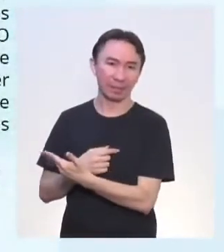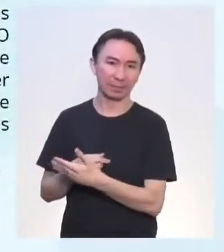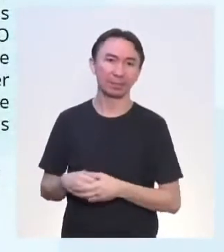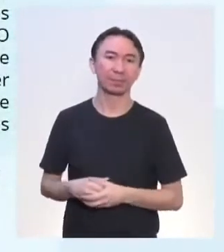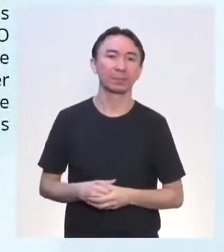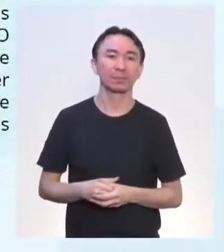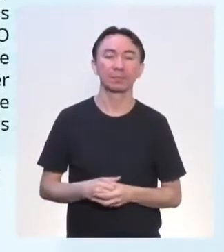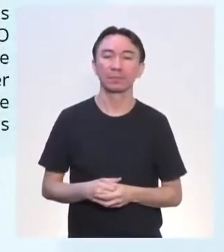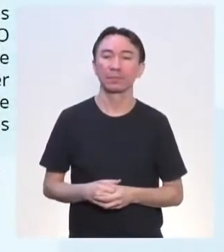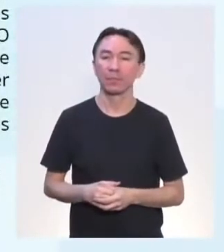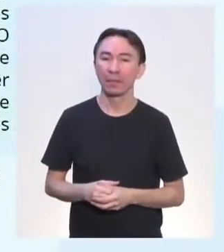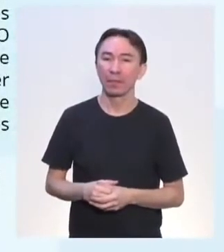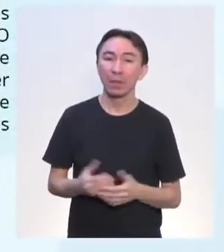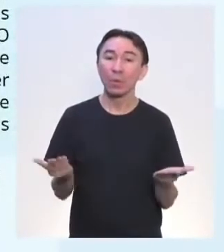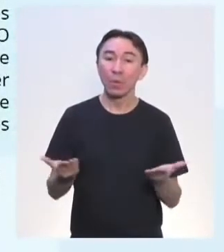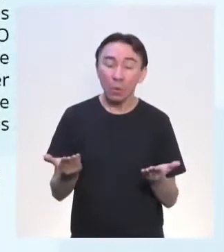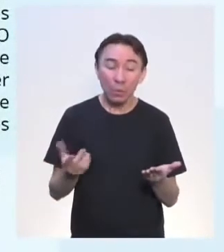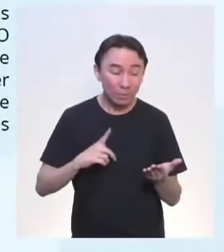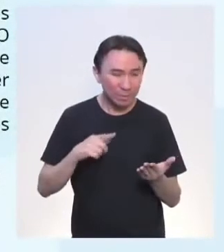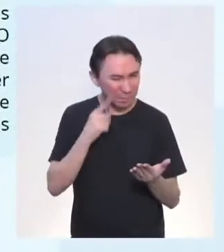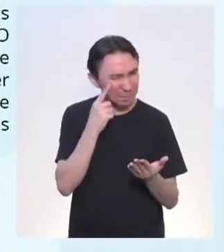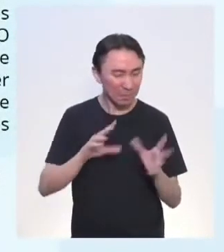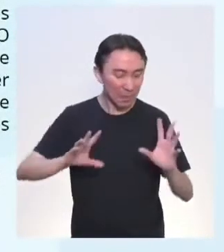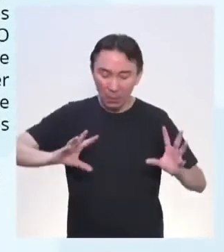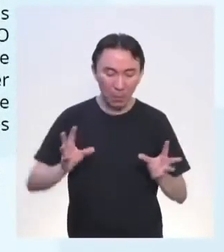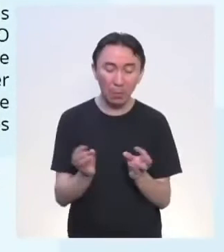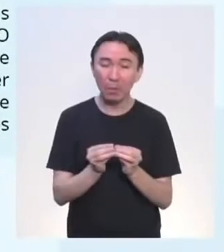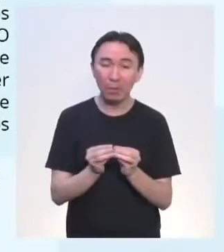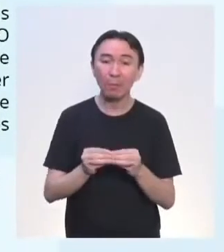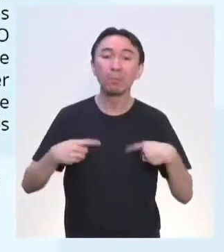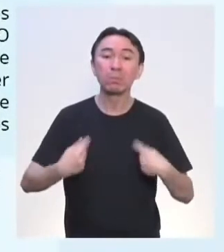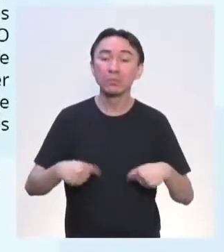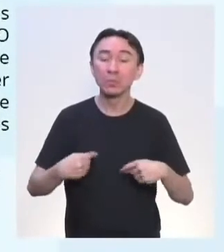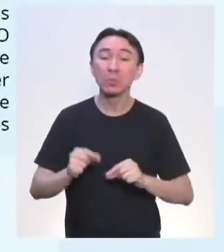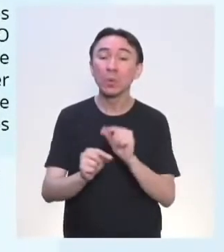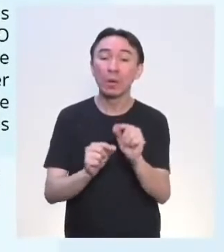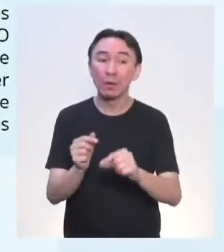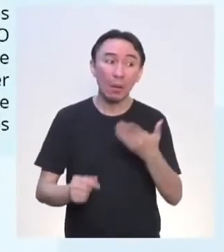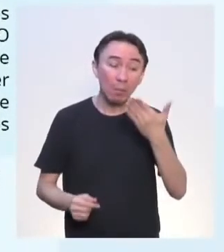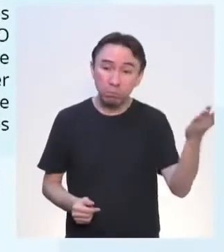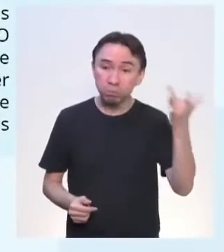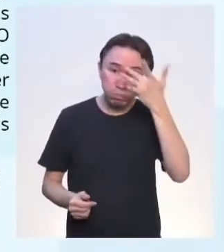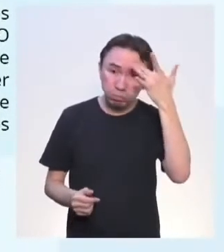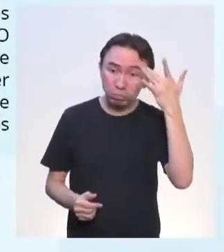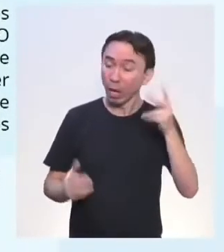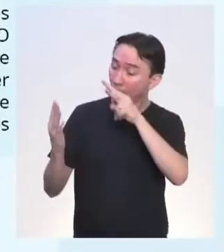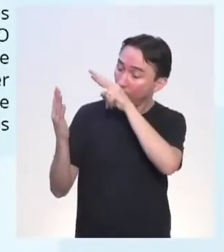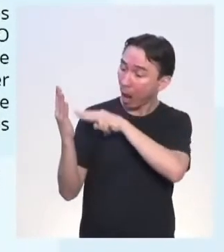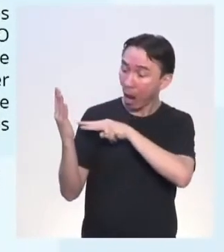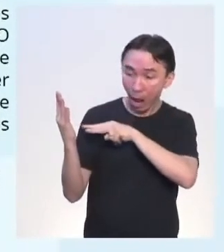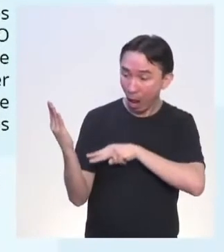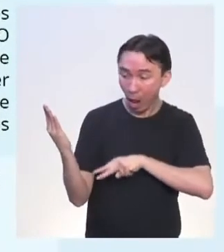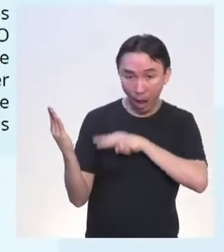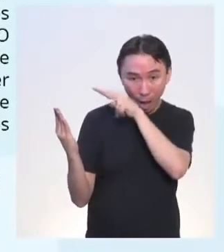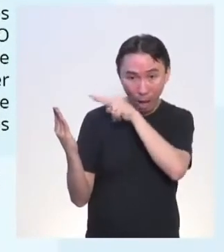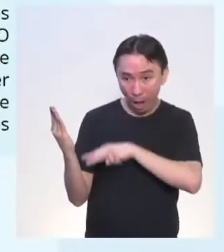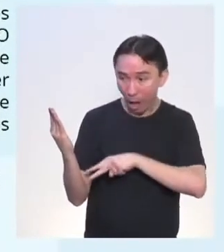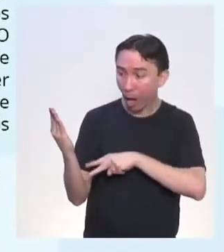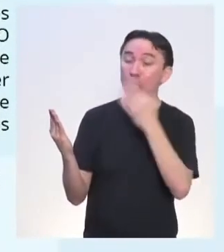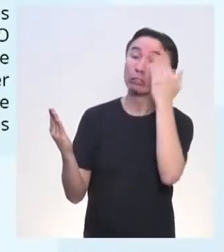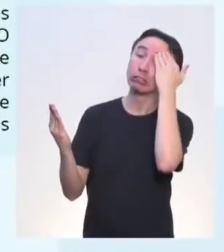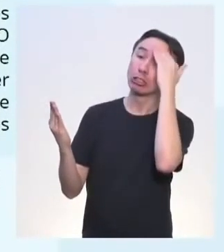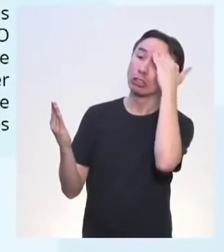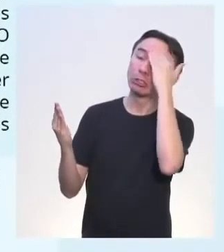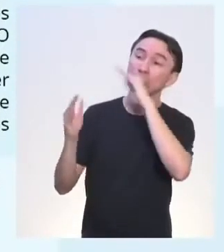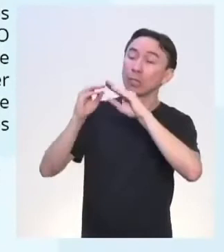fazer? Qual que é o ideal do resumo? O resumo, a importância dele para o leitor é que o leitor consiga entender, captar o